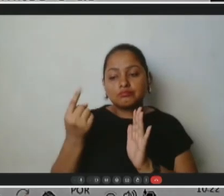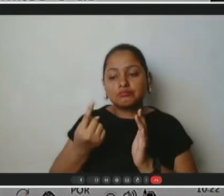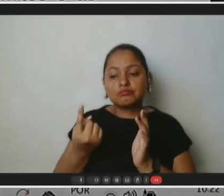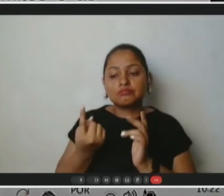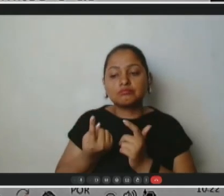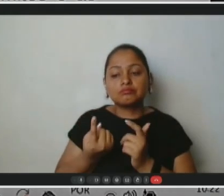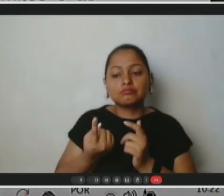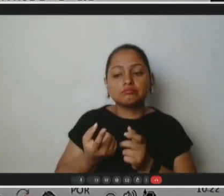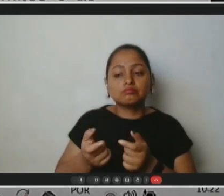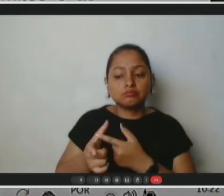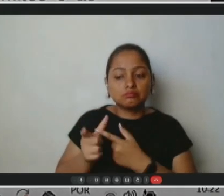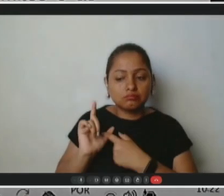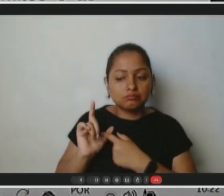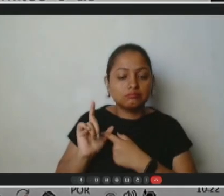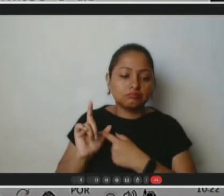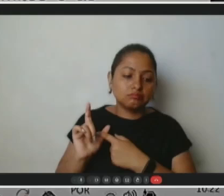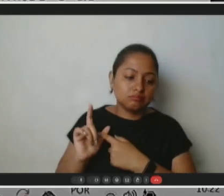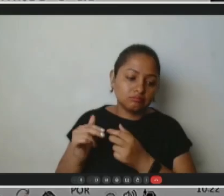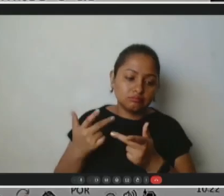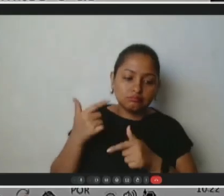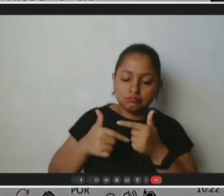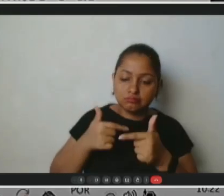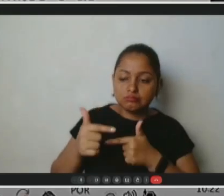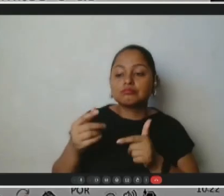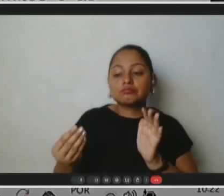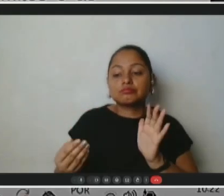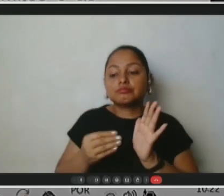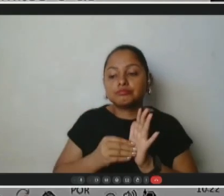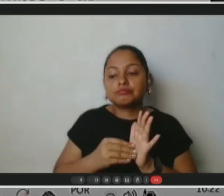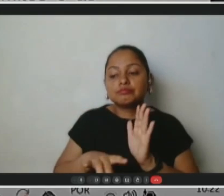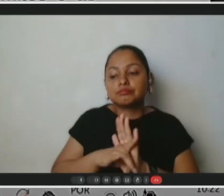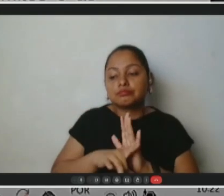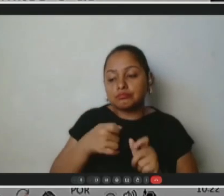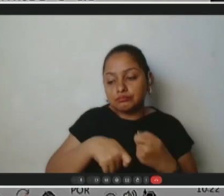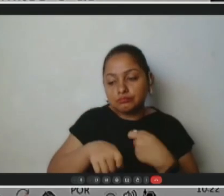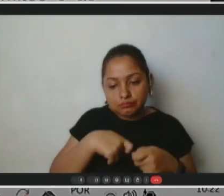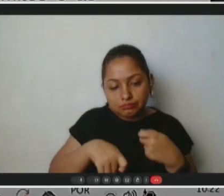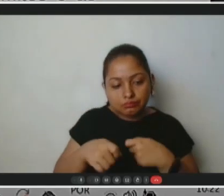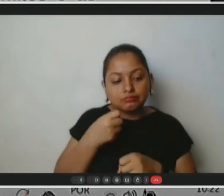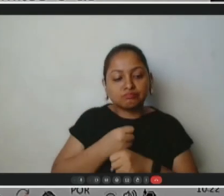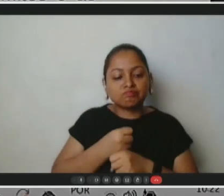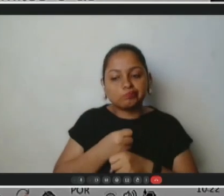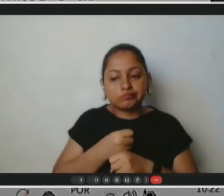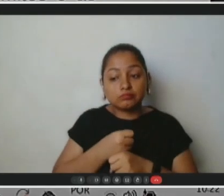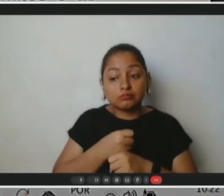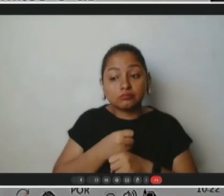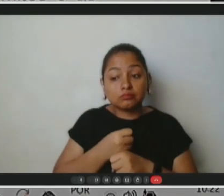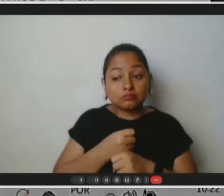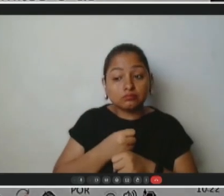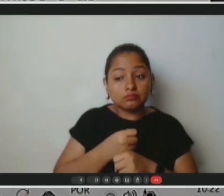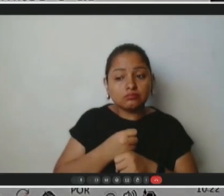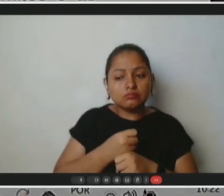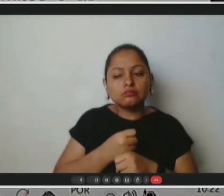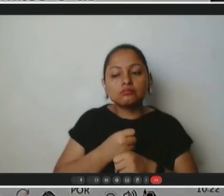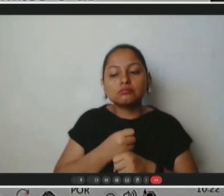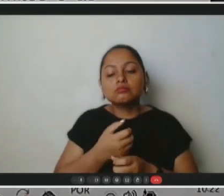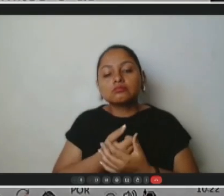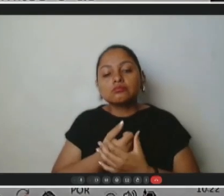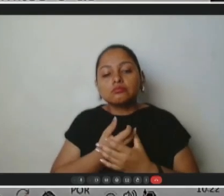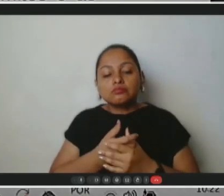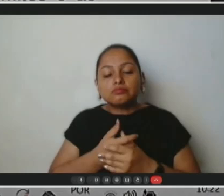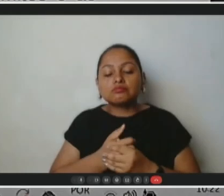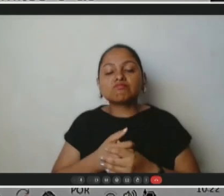decorrentes desses atos deverão estar previstos na Lei de Orçamento para 2026. Artigo 23.